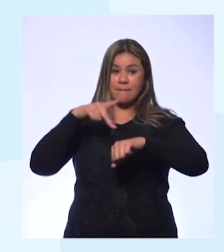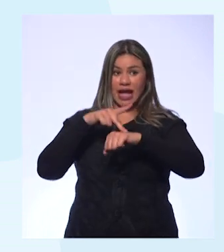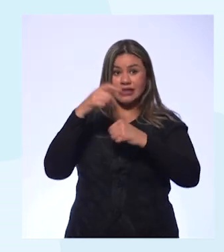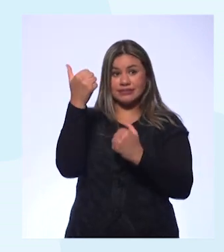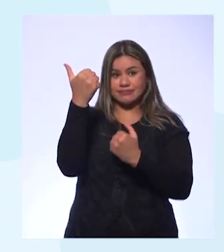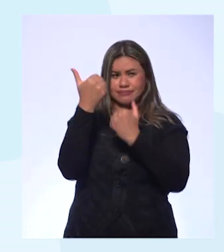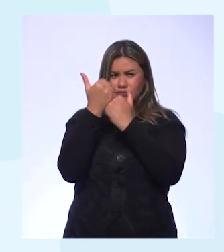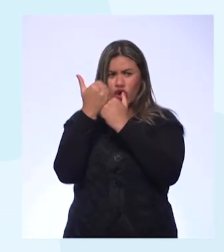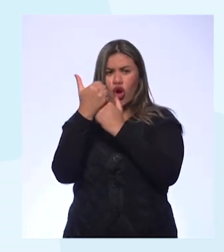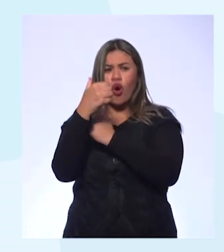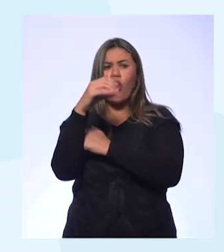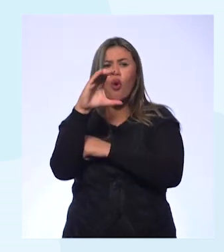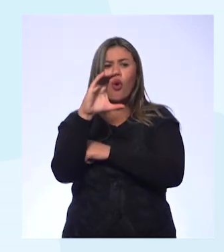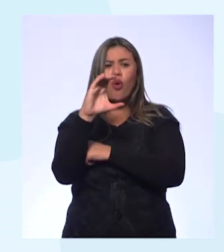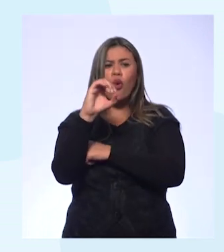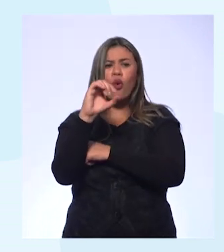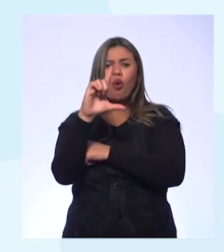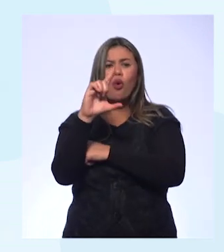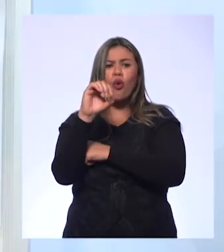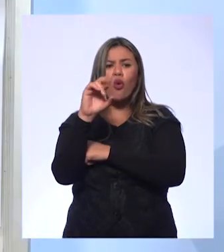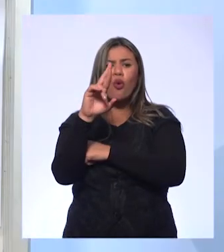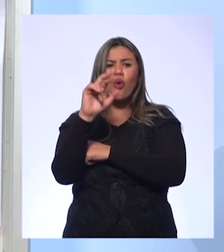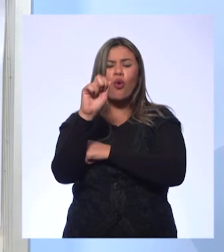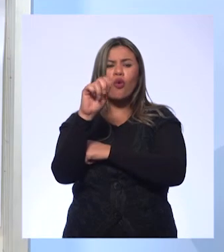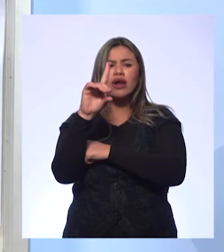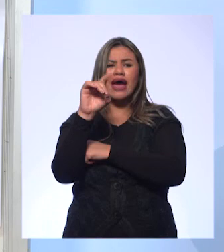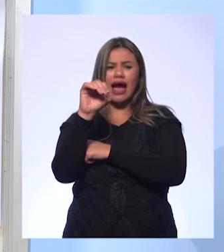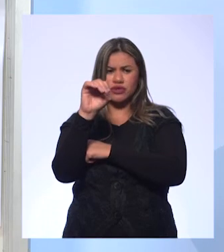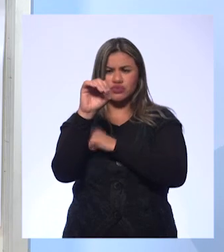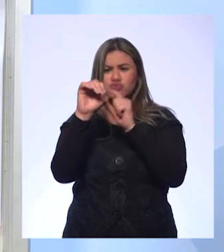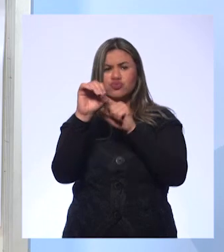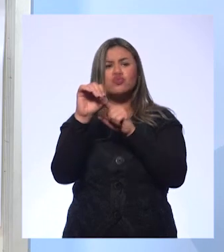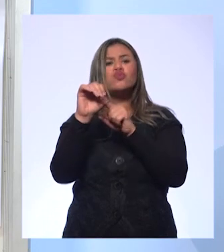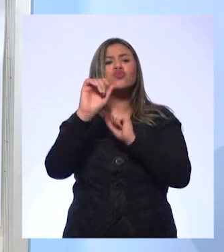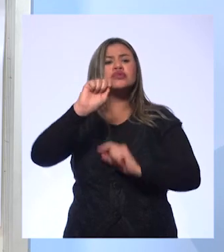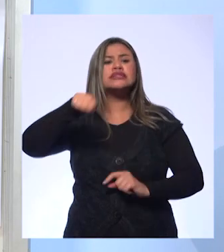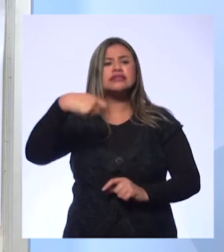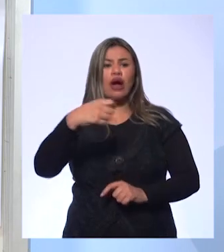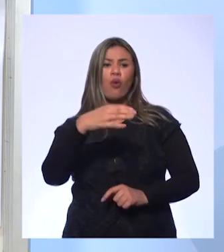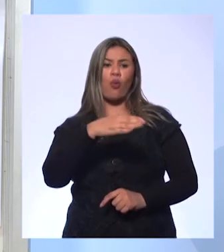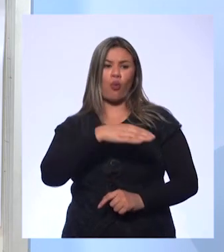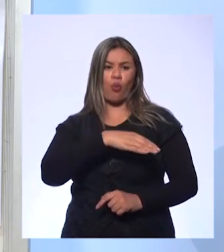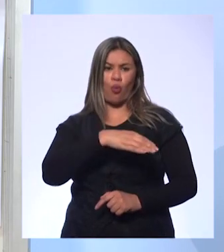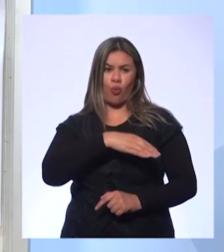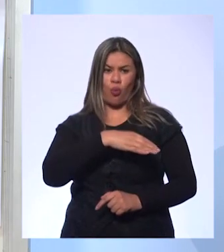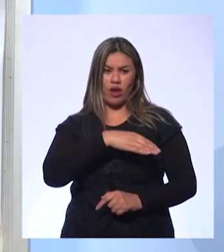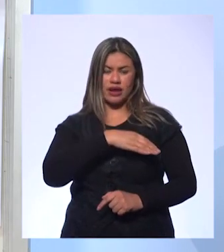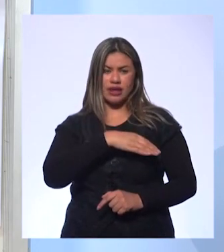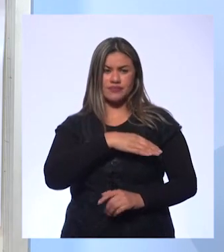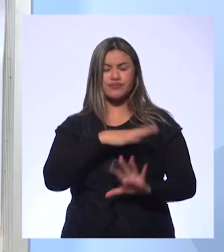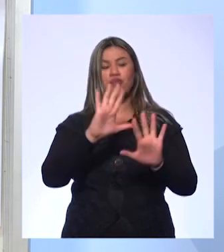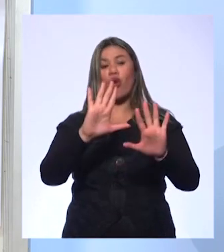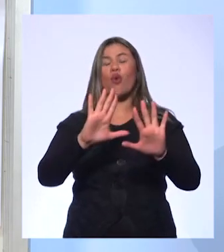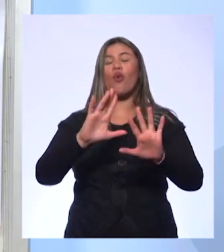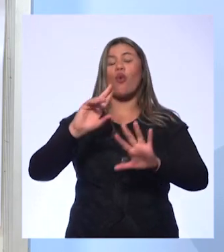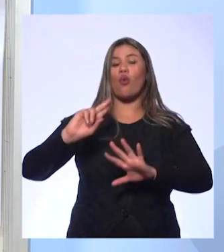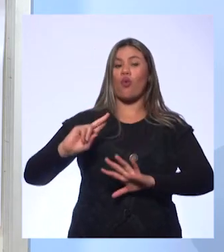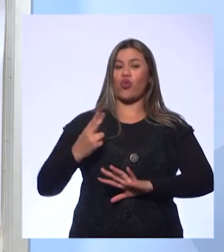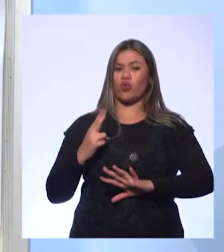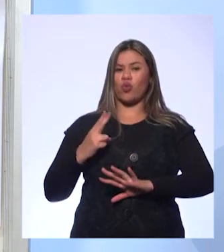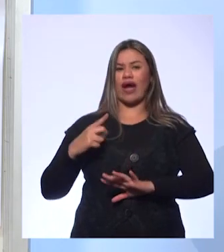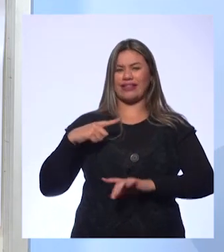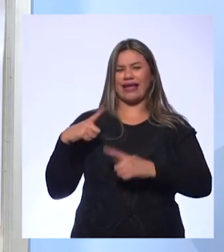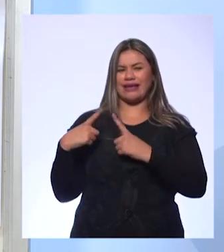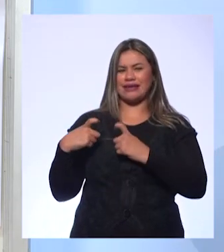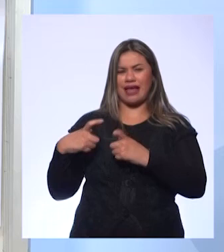Deixa eu falar o quê que é apoia os colorados antes de mais nada Uruguai está passando ali por uma pequena guerra civil O